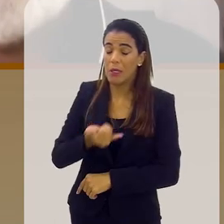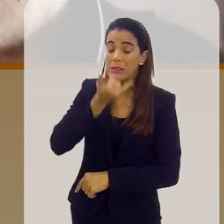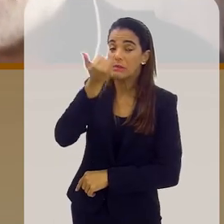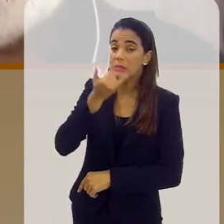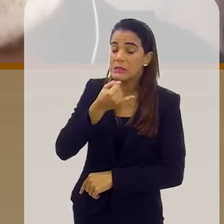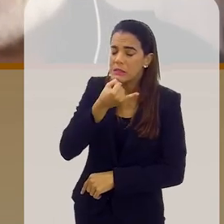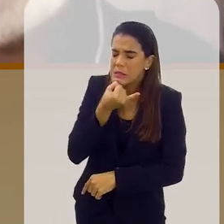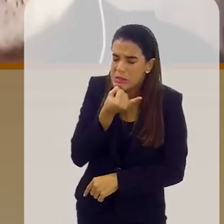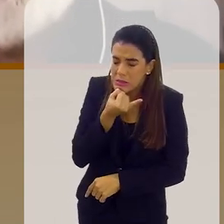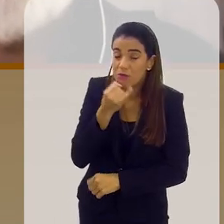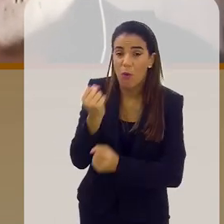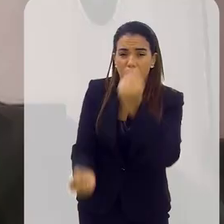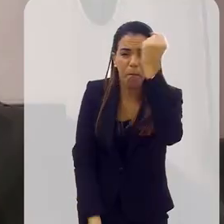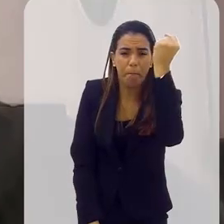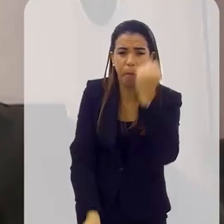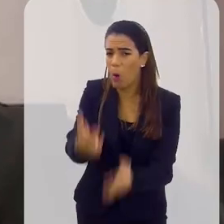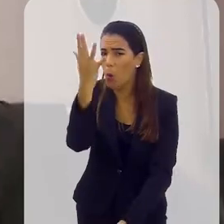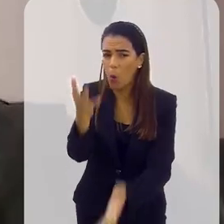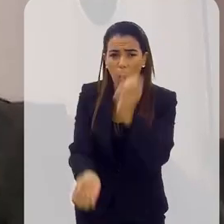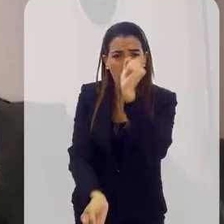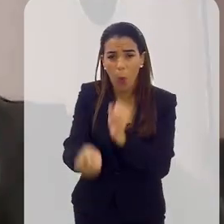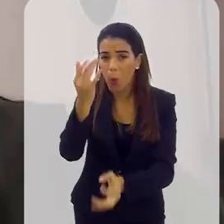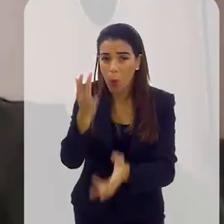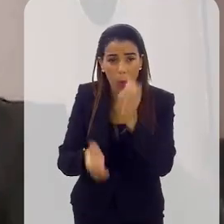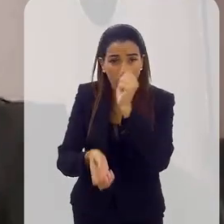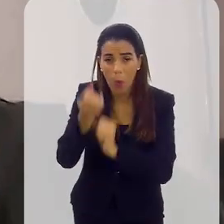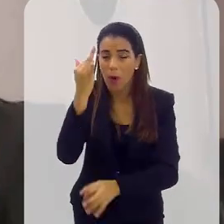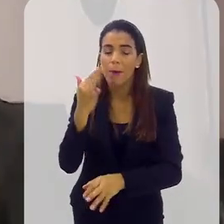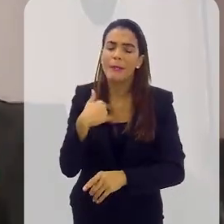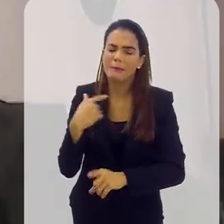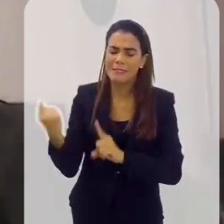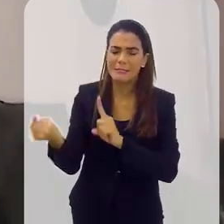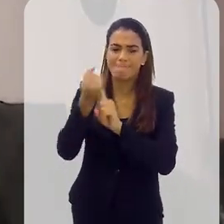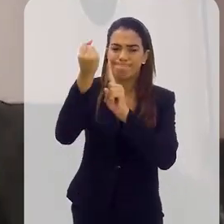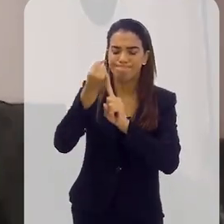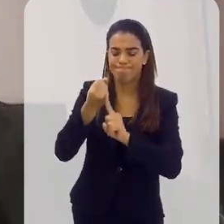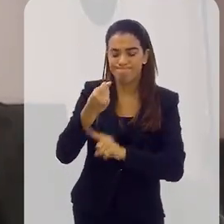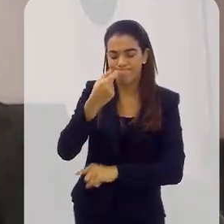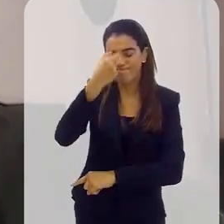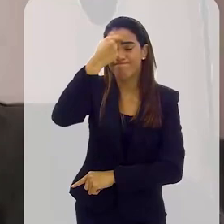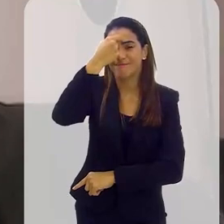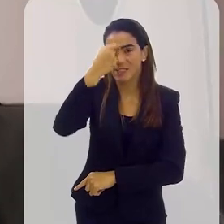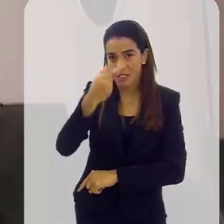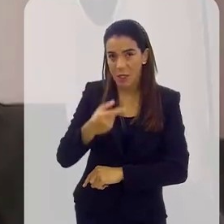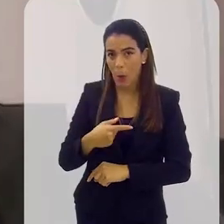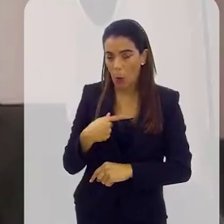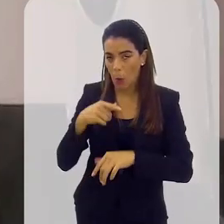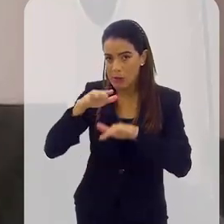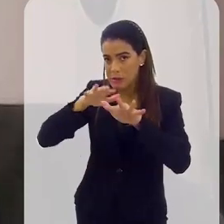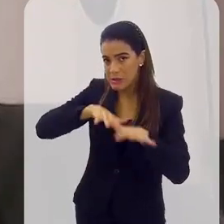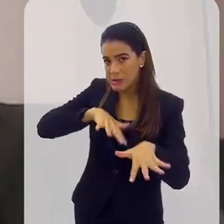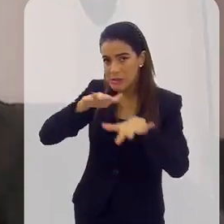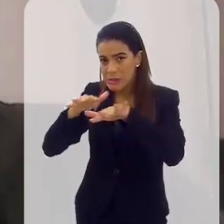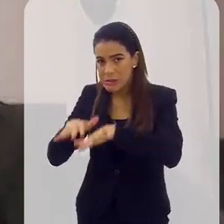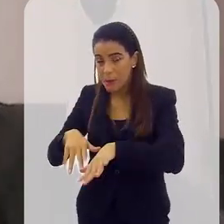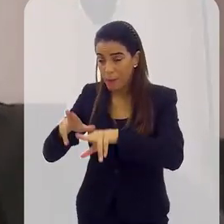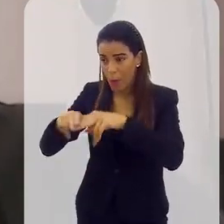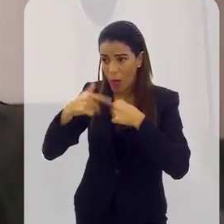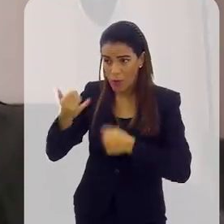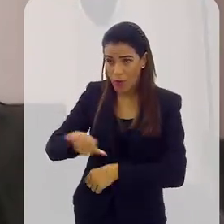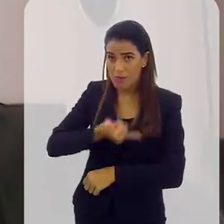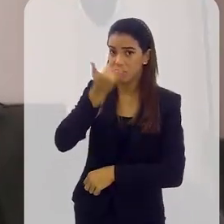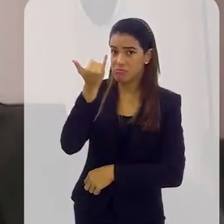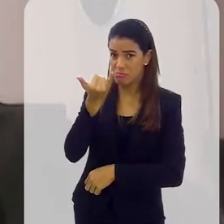uma infelicidade, que foi um grande incêndio, né? Mas ficou muito marcado esse desfile. Não só